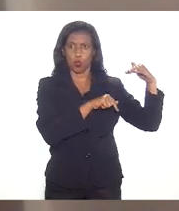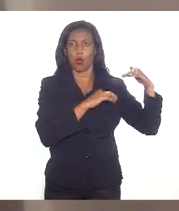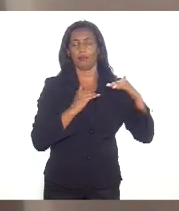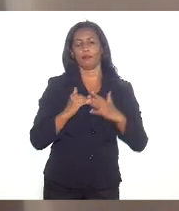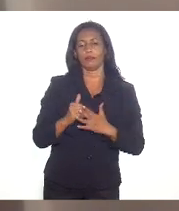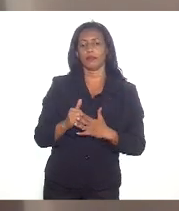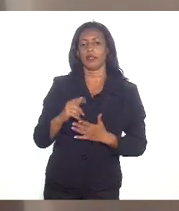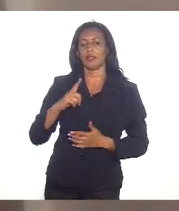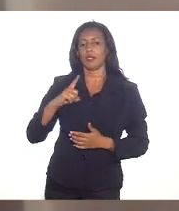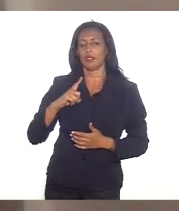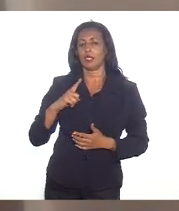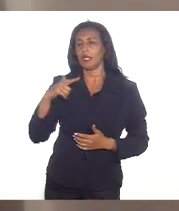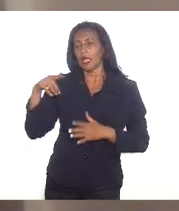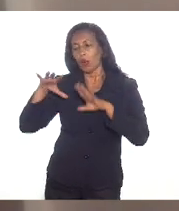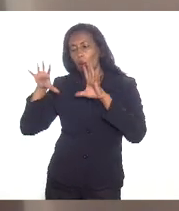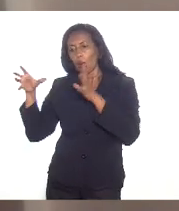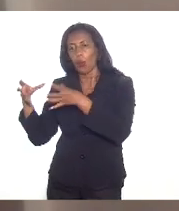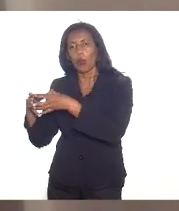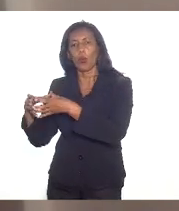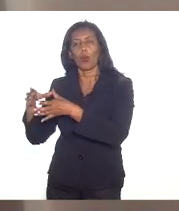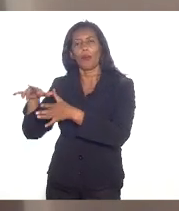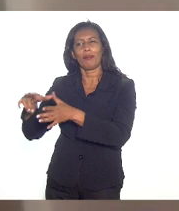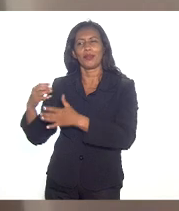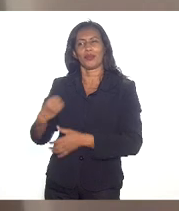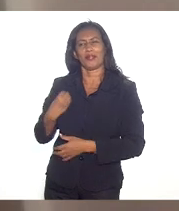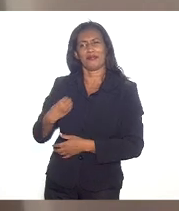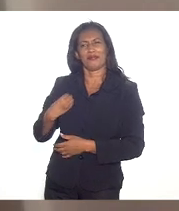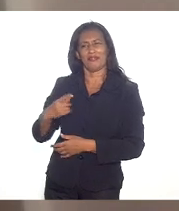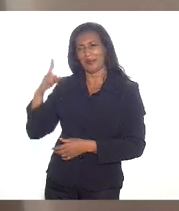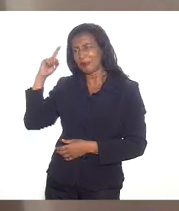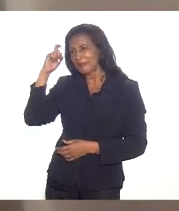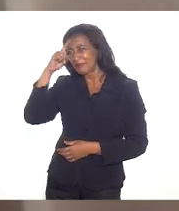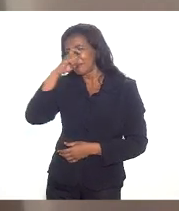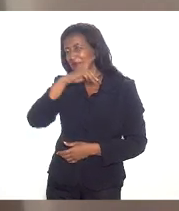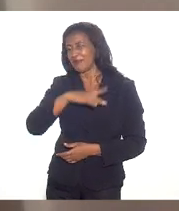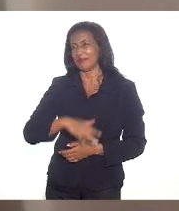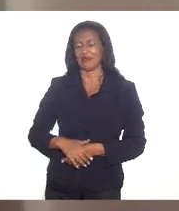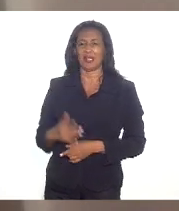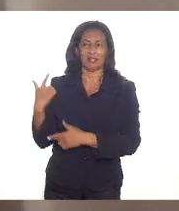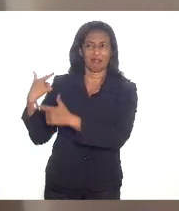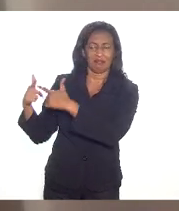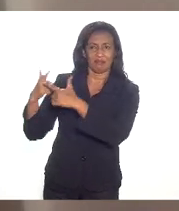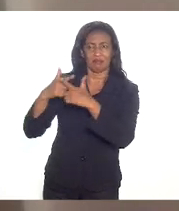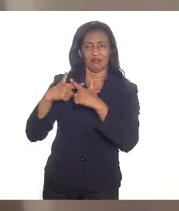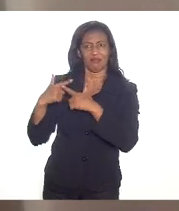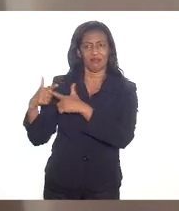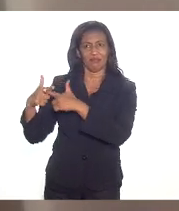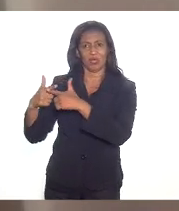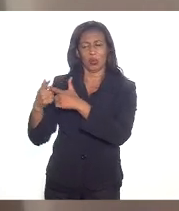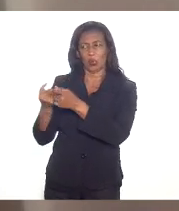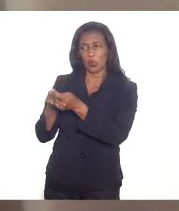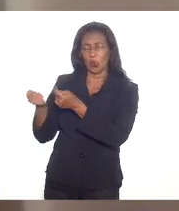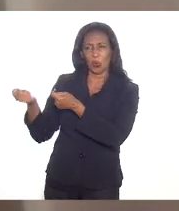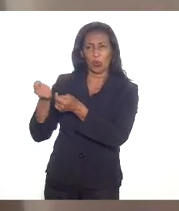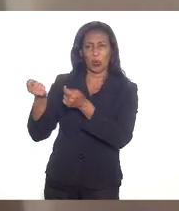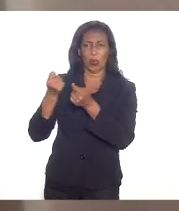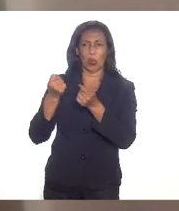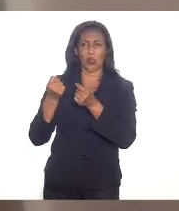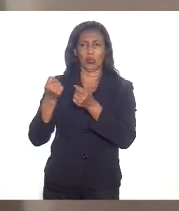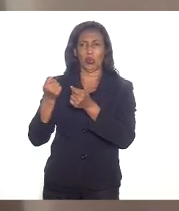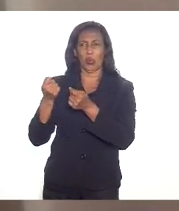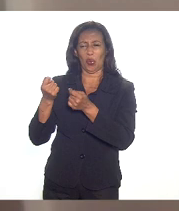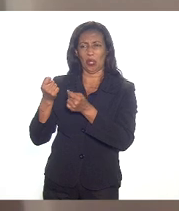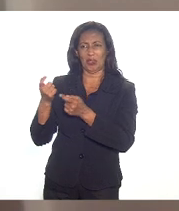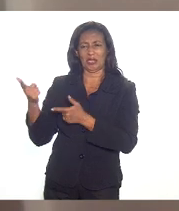população, vivendo uma situação muito dramática, né? Até por conta também de controle de milícia, enfim, quer dizer,